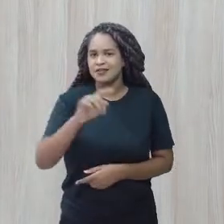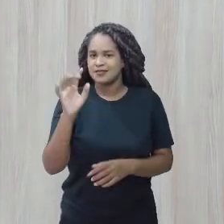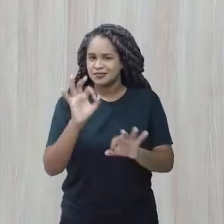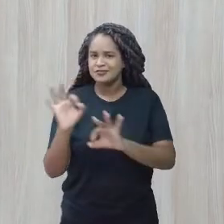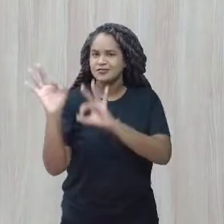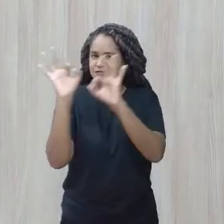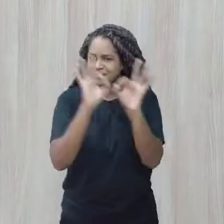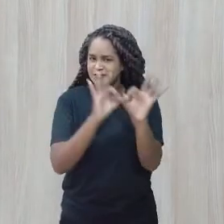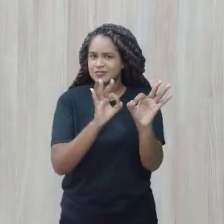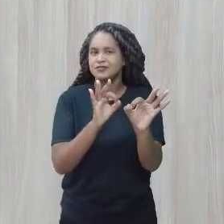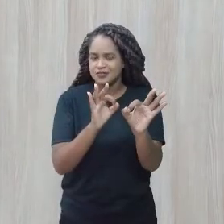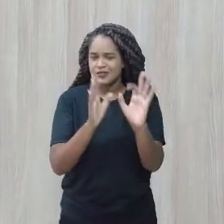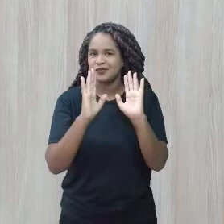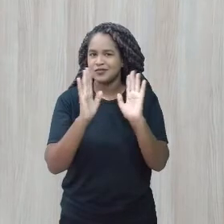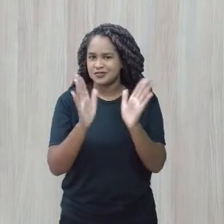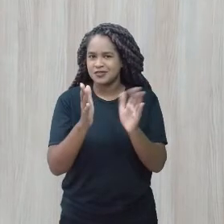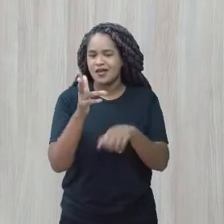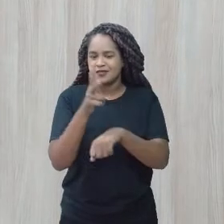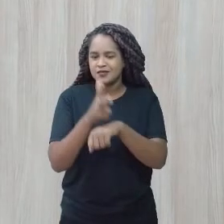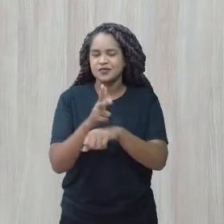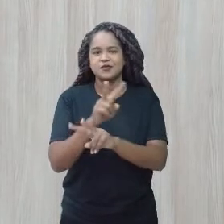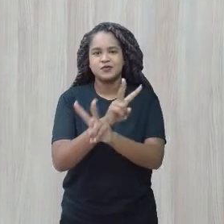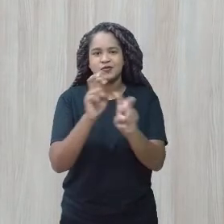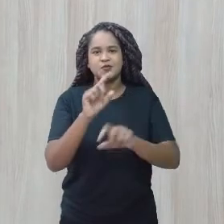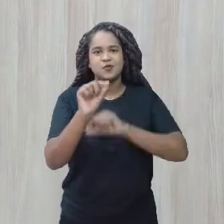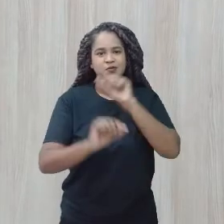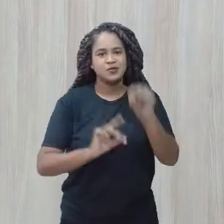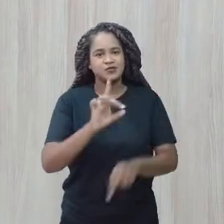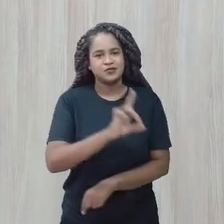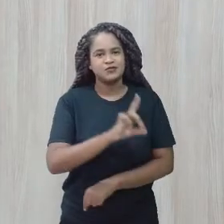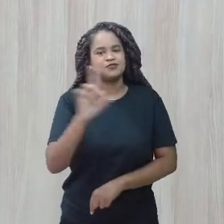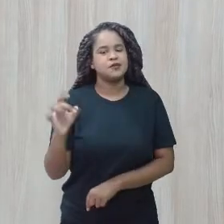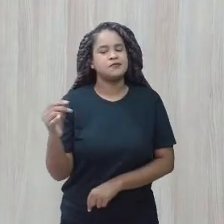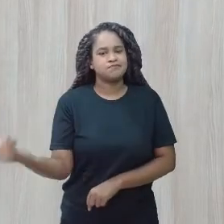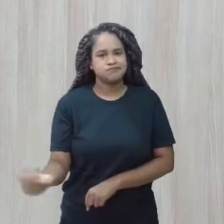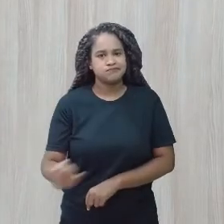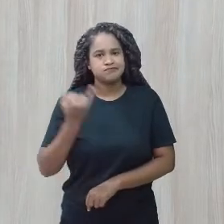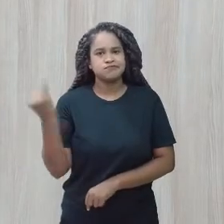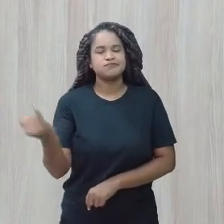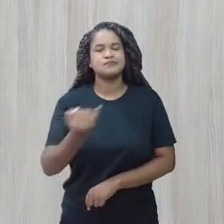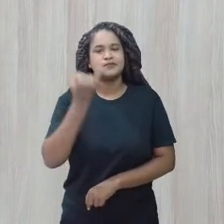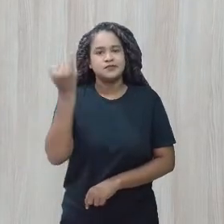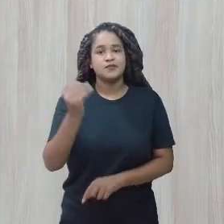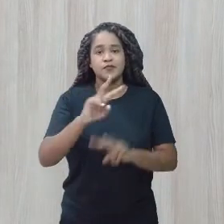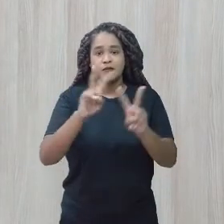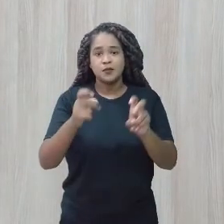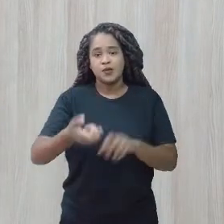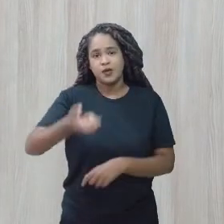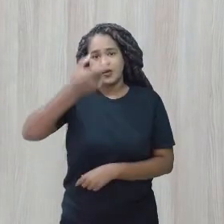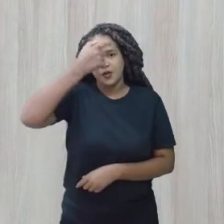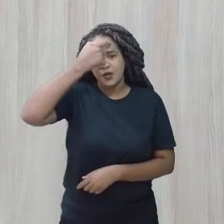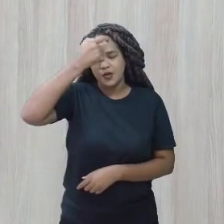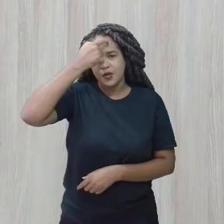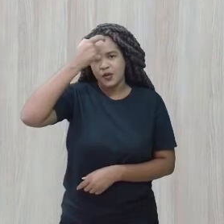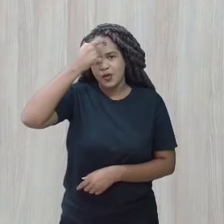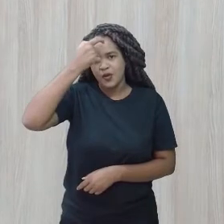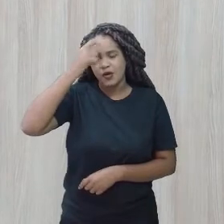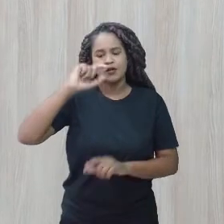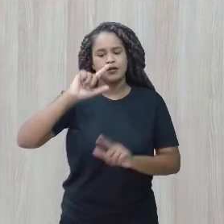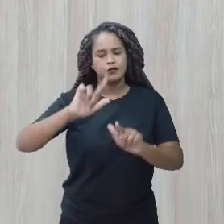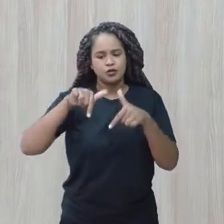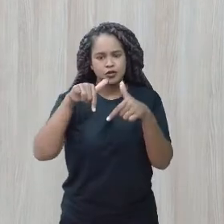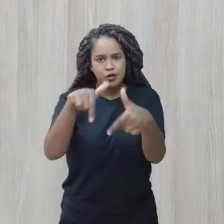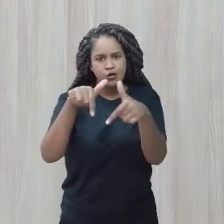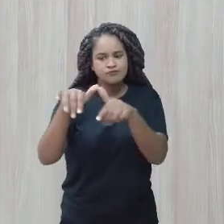o nosso vídeo aí, né, falando sobre uma data que é tão importante de consciência, de luta